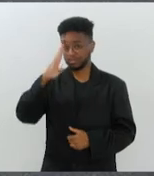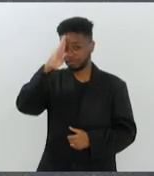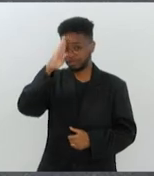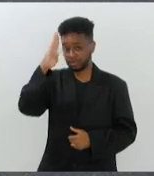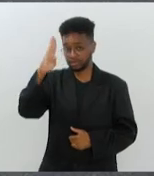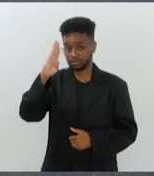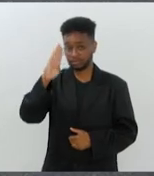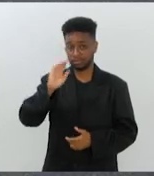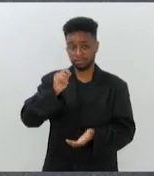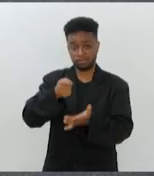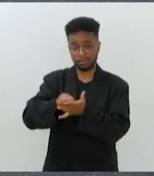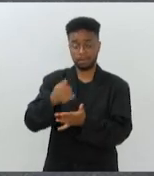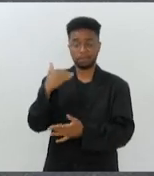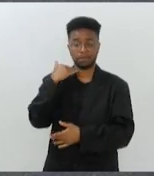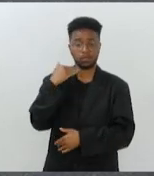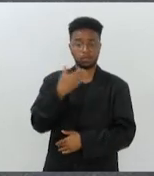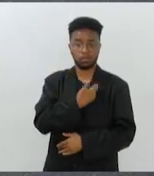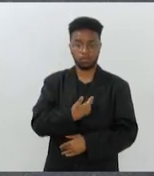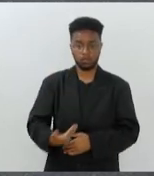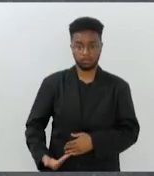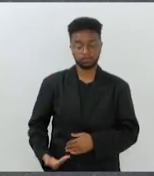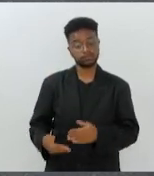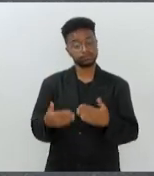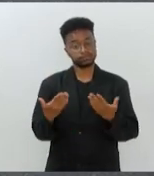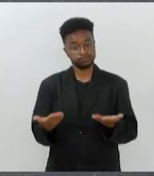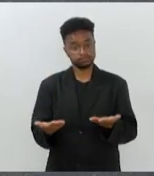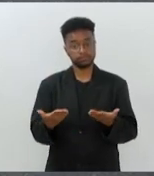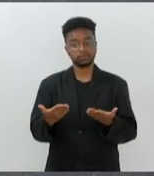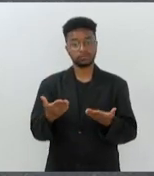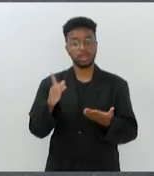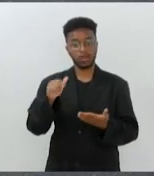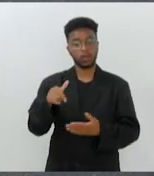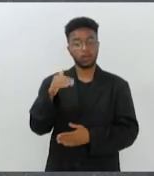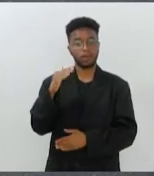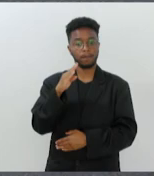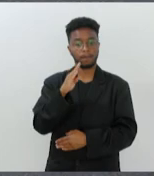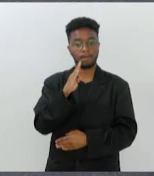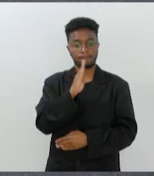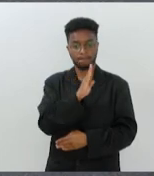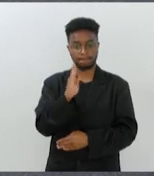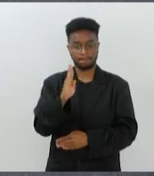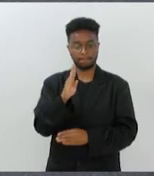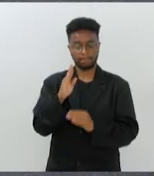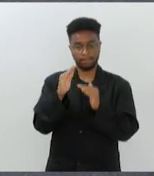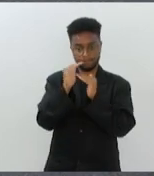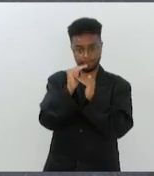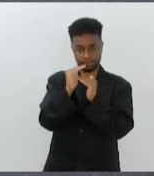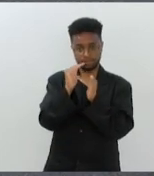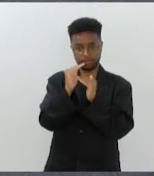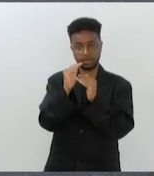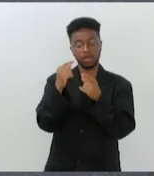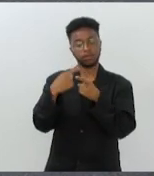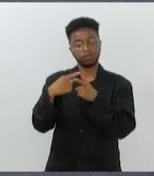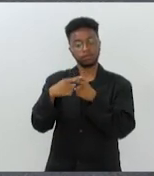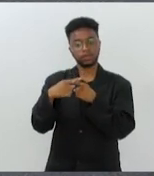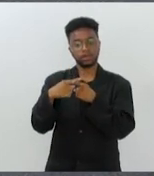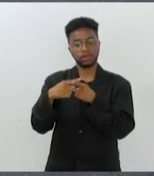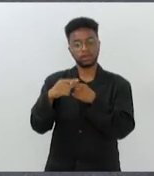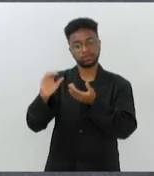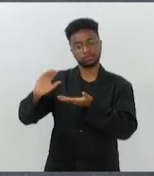preferencialmente num banco público. Nesse caso, o Banco do Brasil. Você ganha